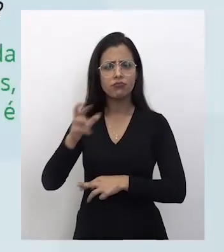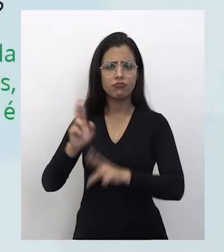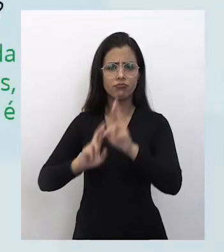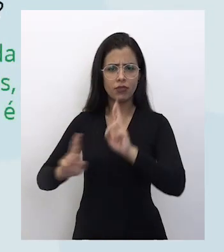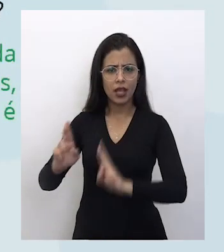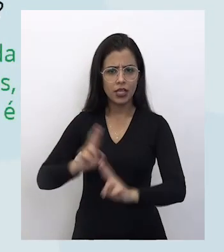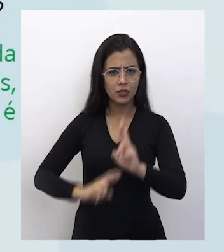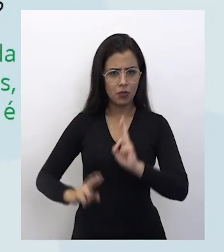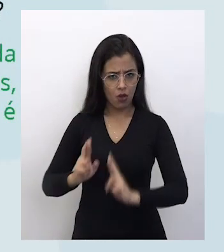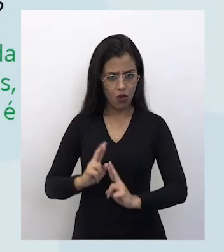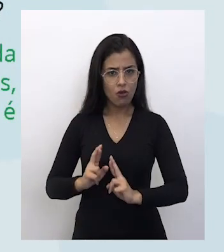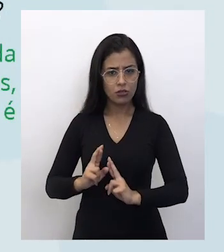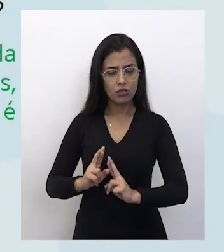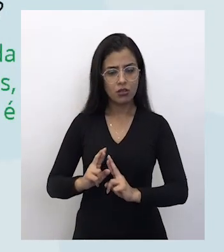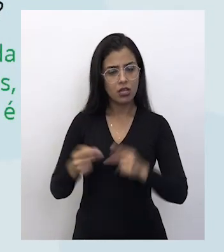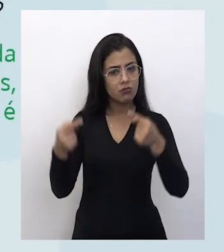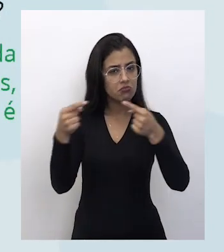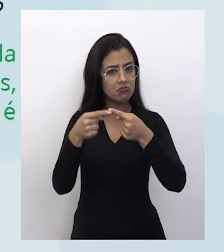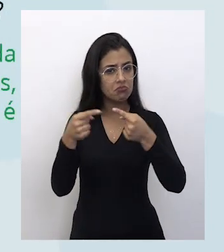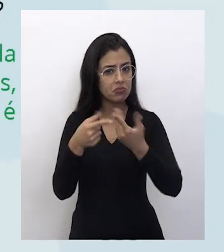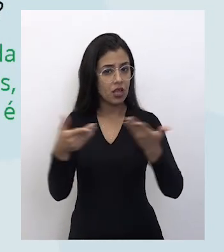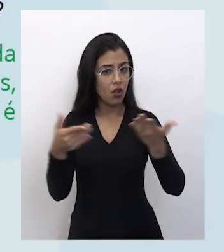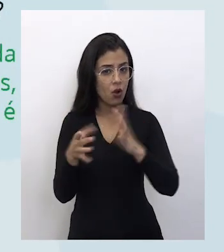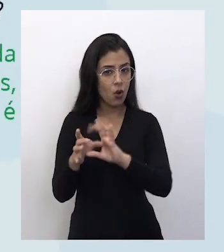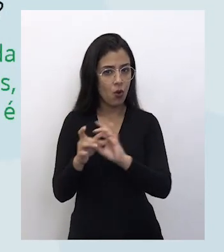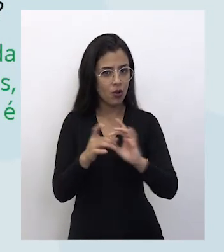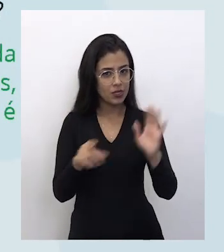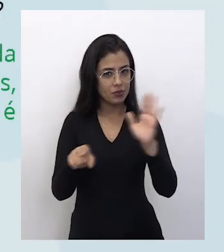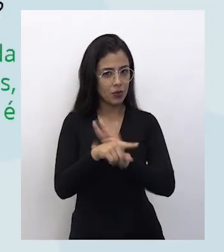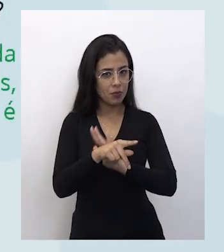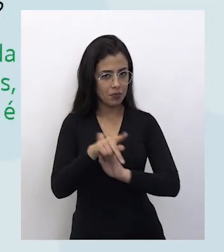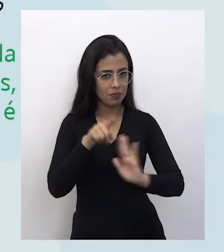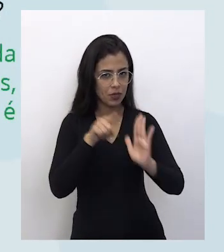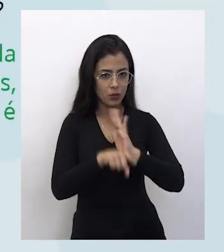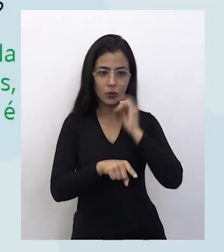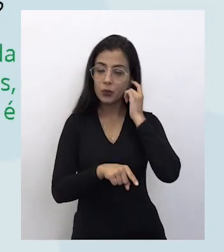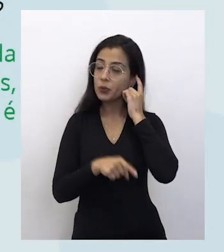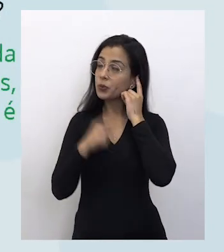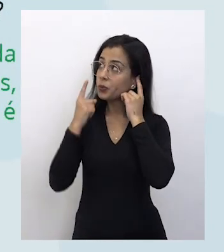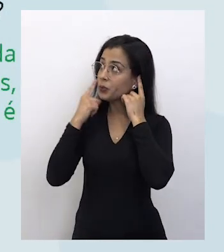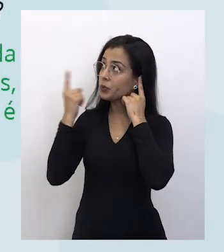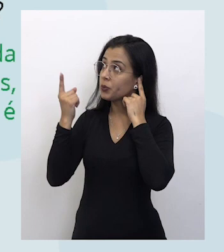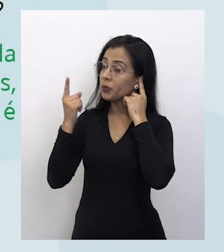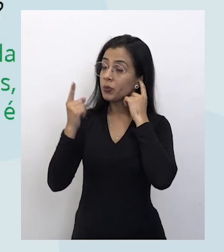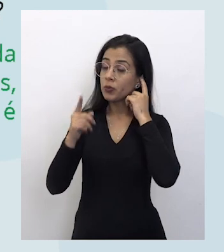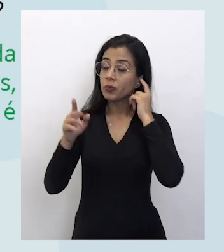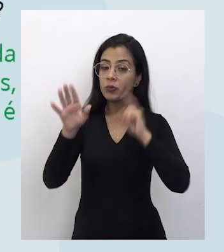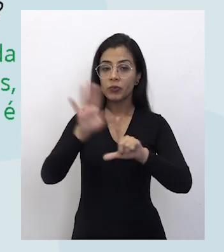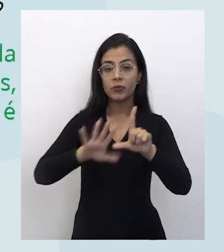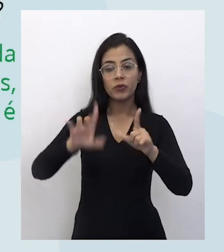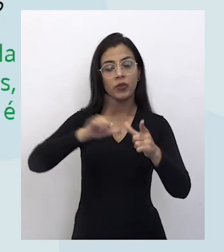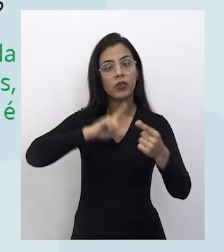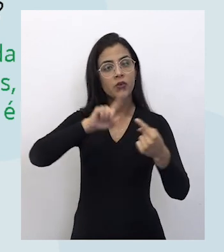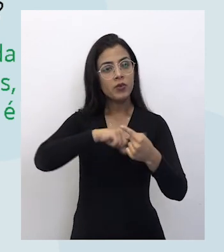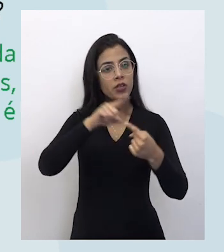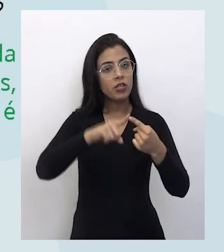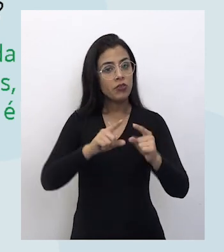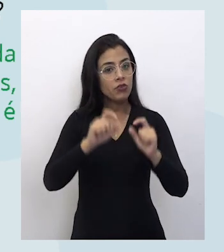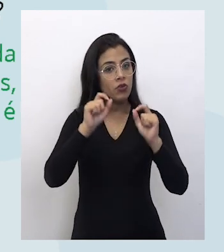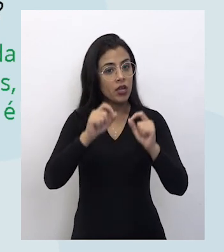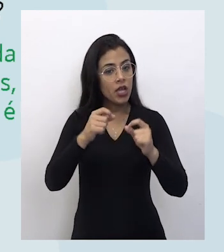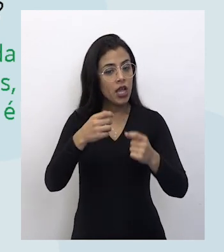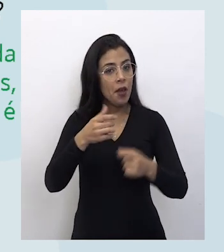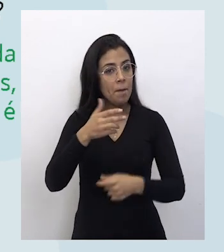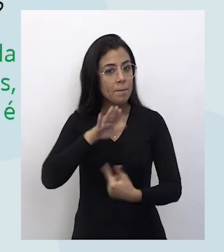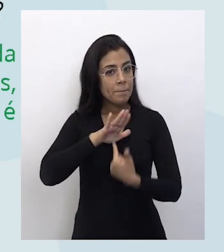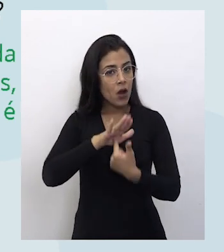que vocês levariam nesse contexto, né? Que a finalidade do texto é demonstrar a maneira correta de descartar as máscaras,